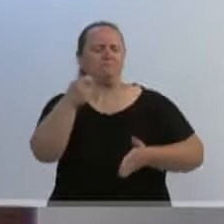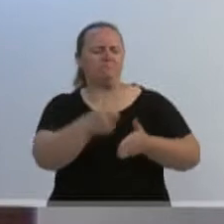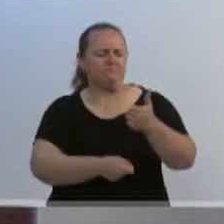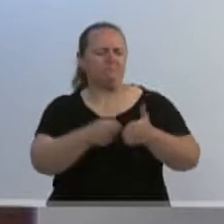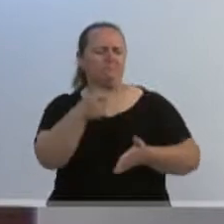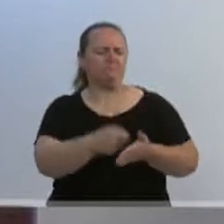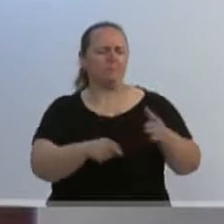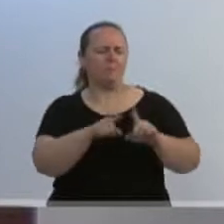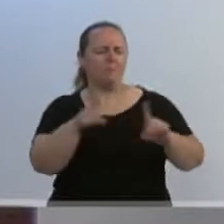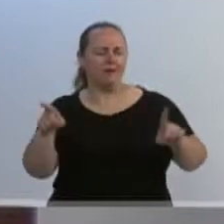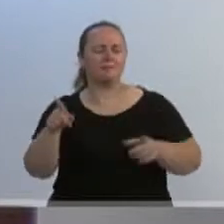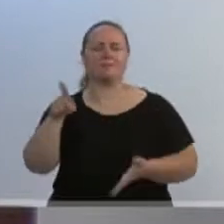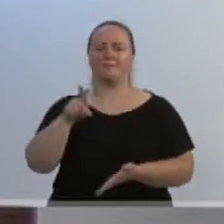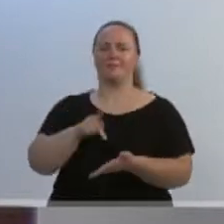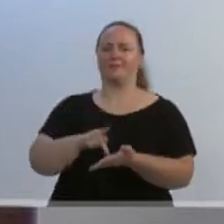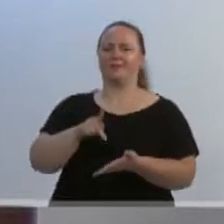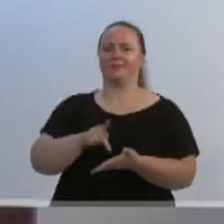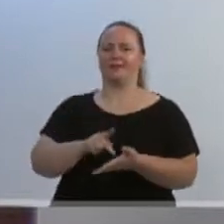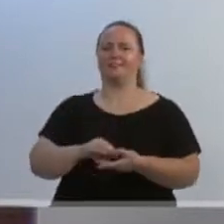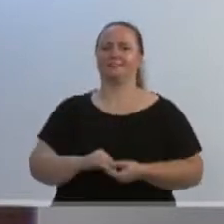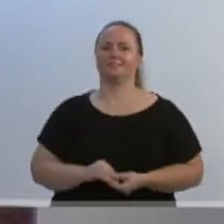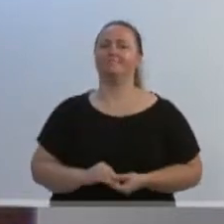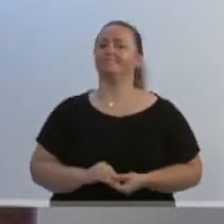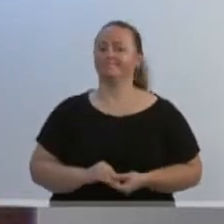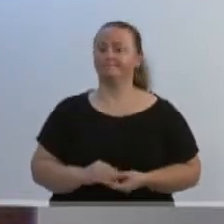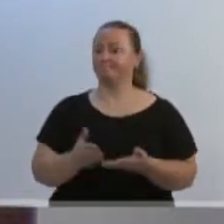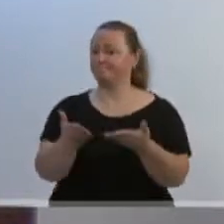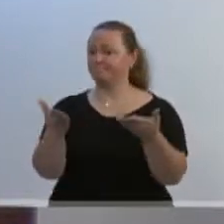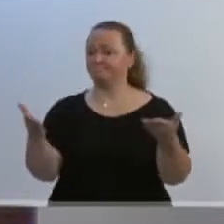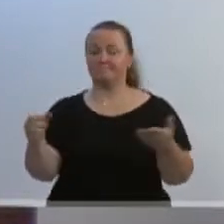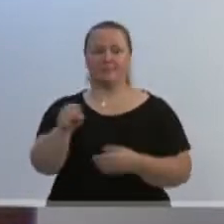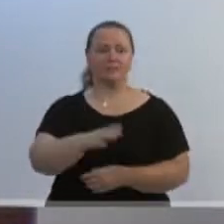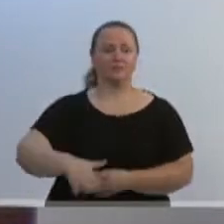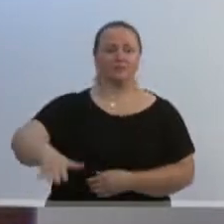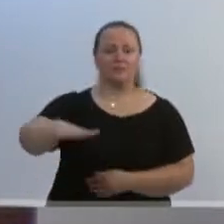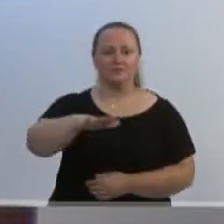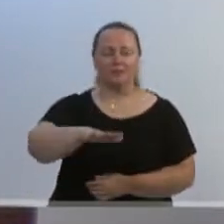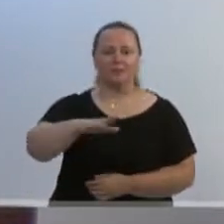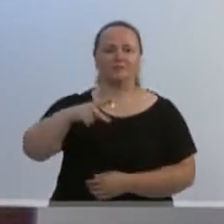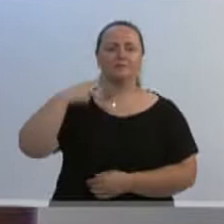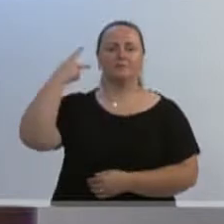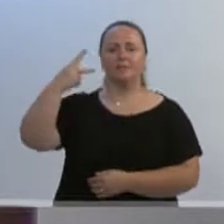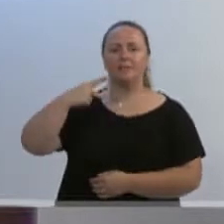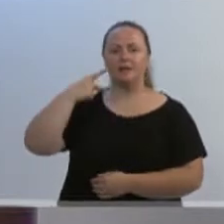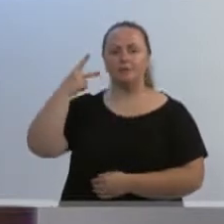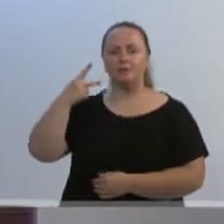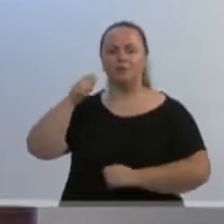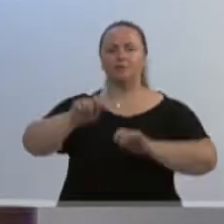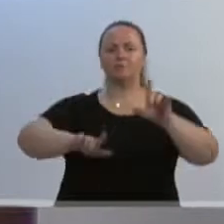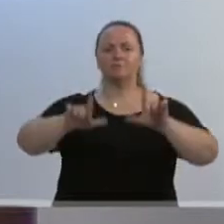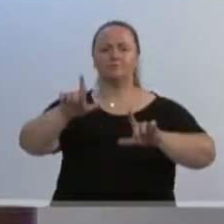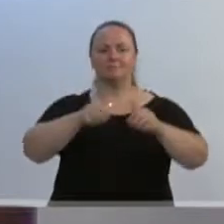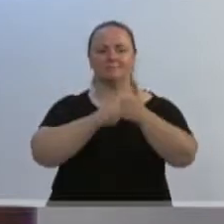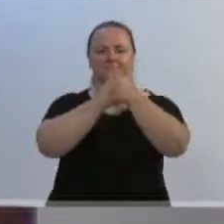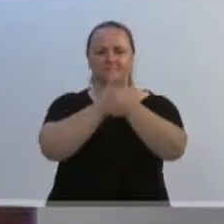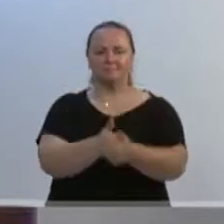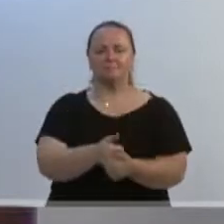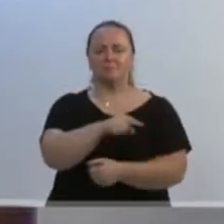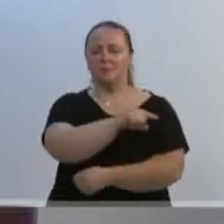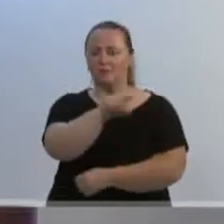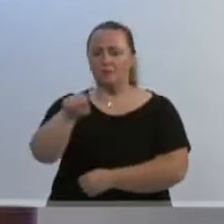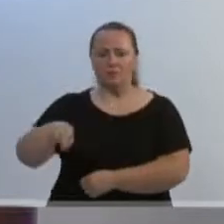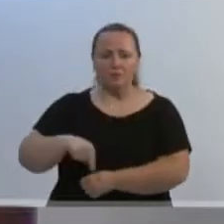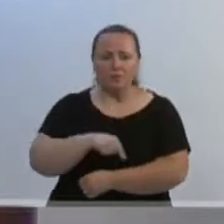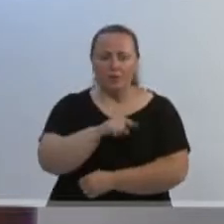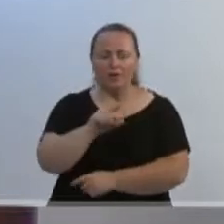a verdade. Vereador, sociedade, a quem nos acompanha, nós temos que procurar a verdade